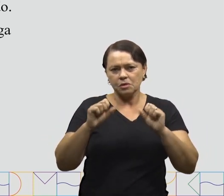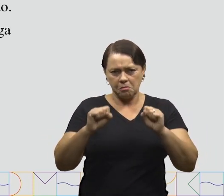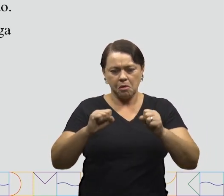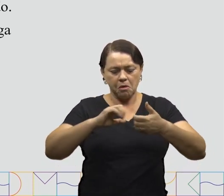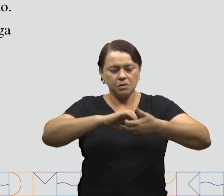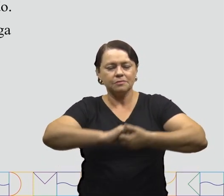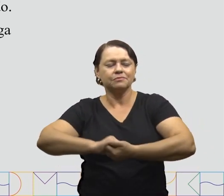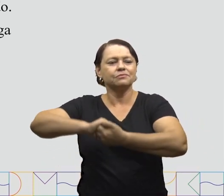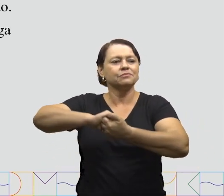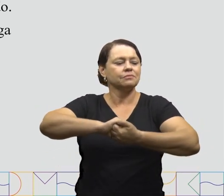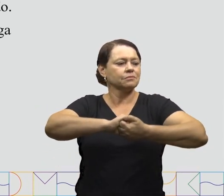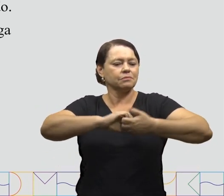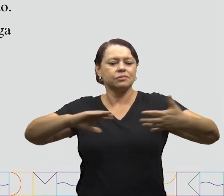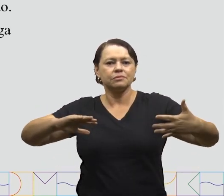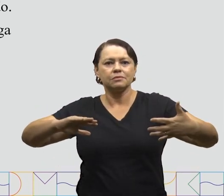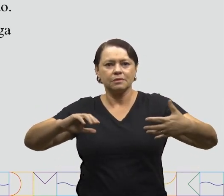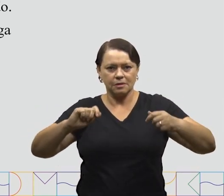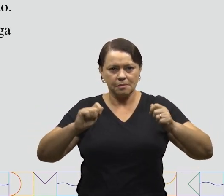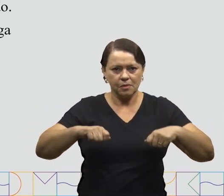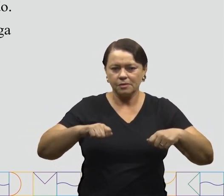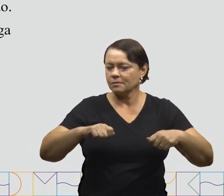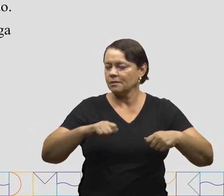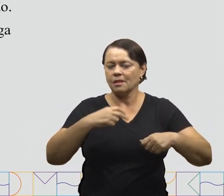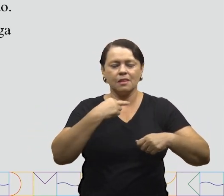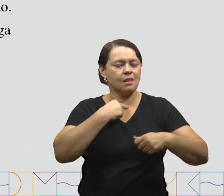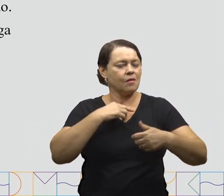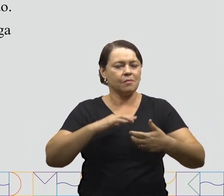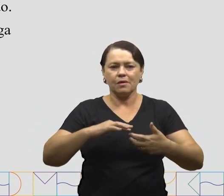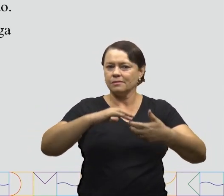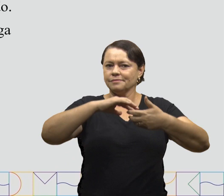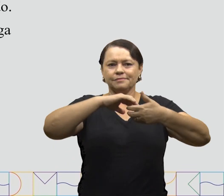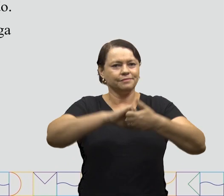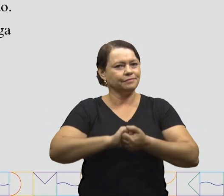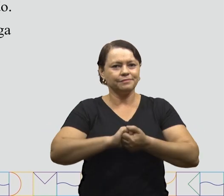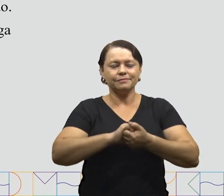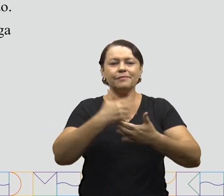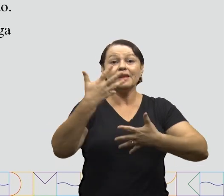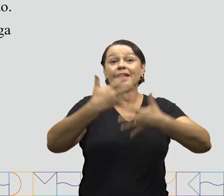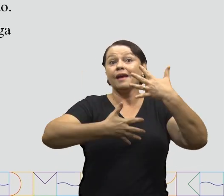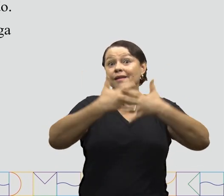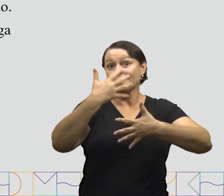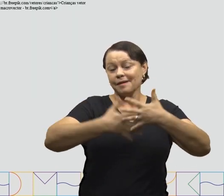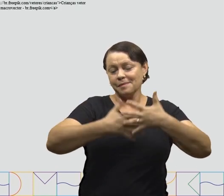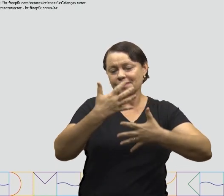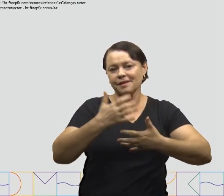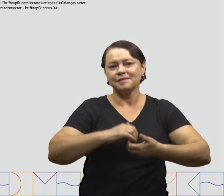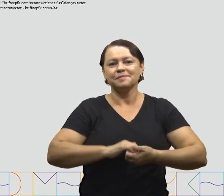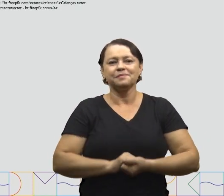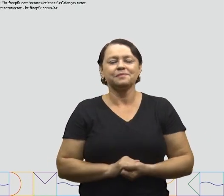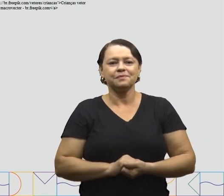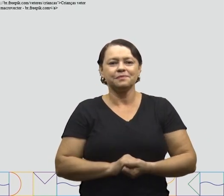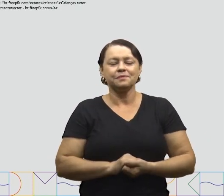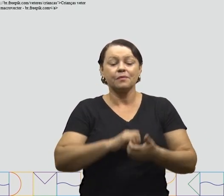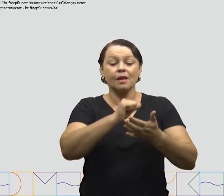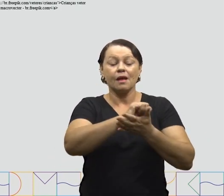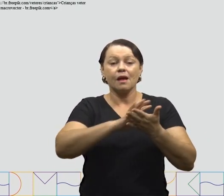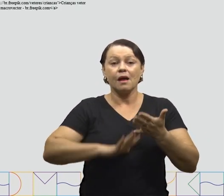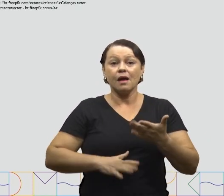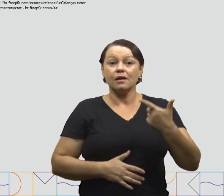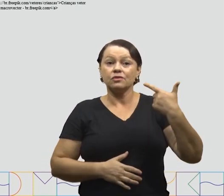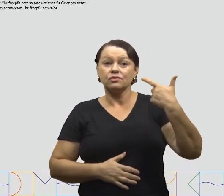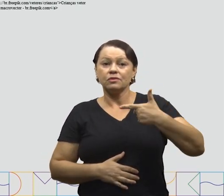amiguinho? Não pode soltar a mão do colega durante a brincadeira, senão você vai quebrar a roda. Atividade